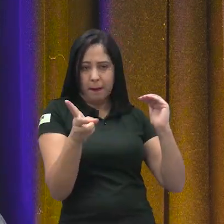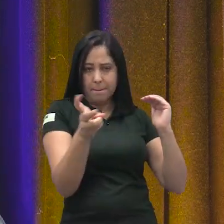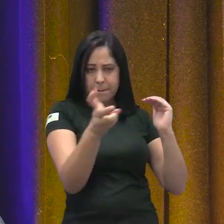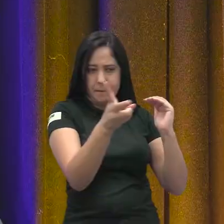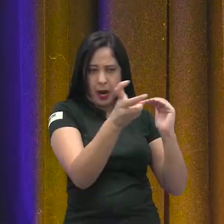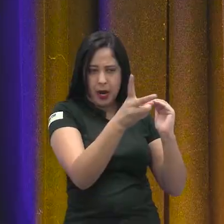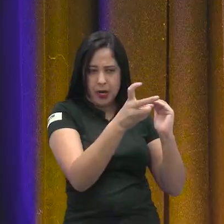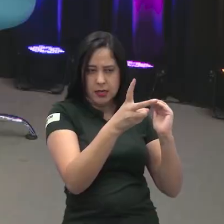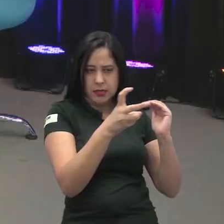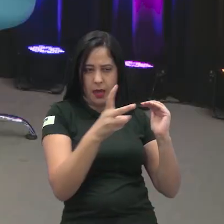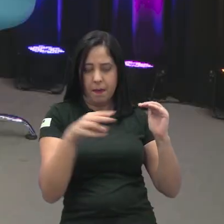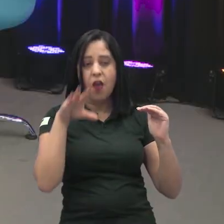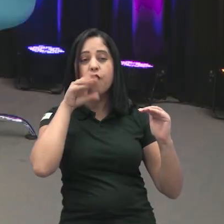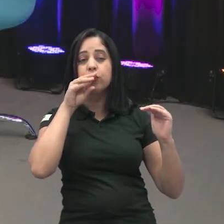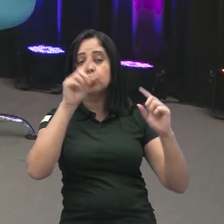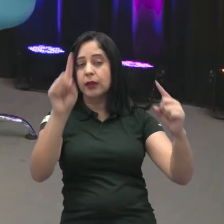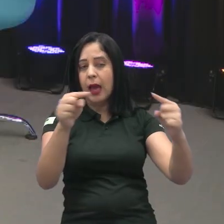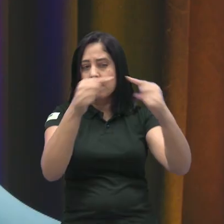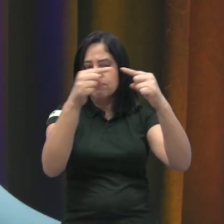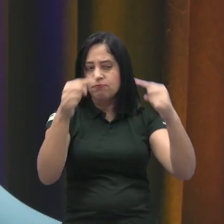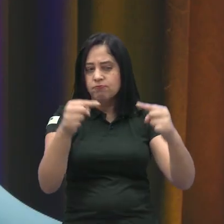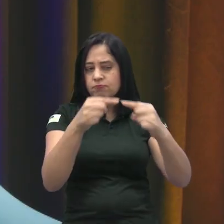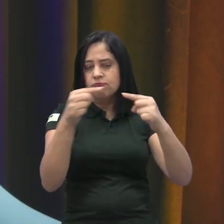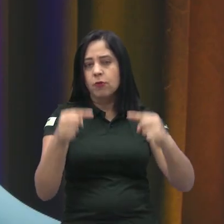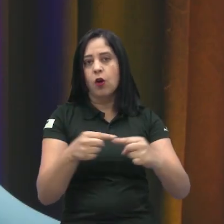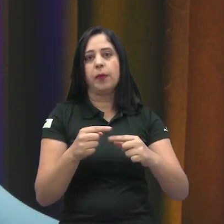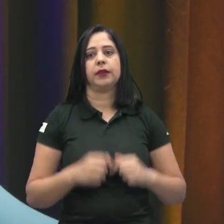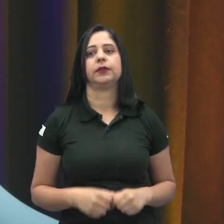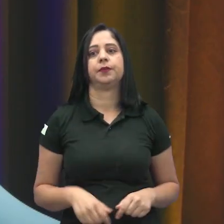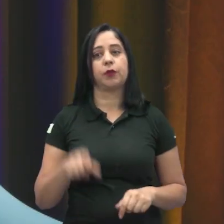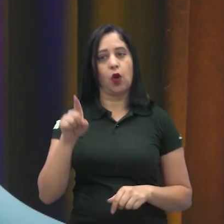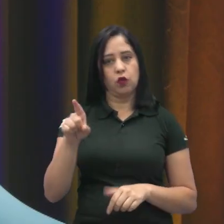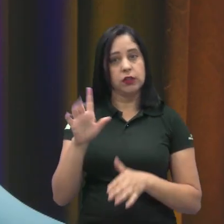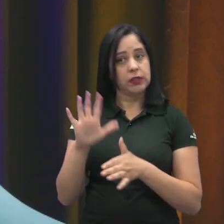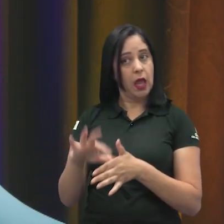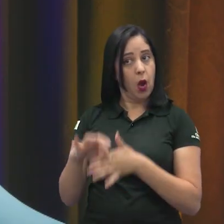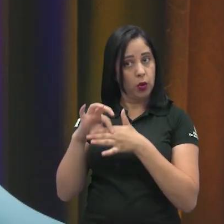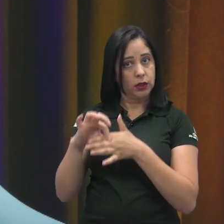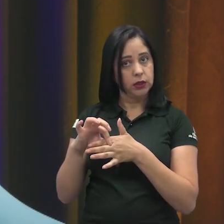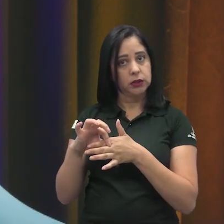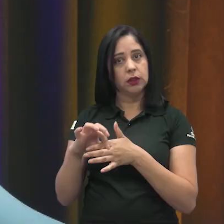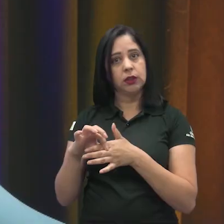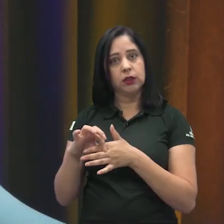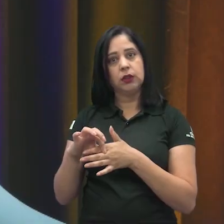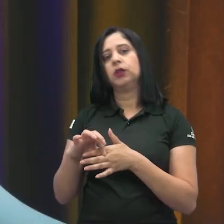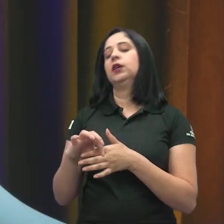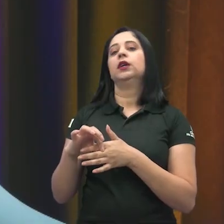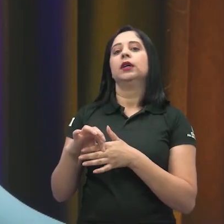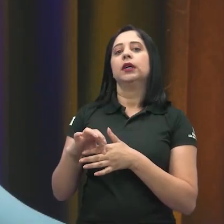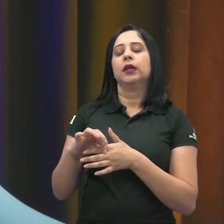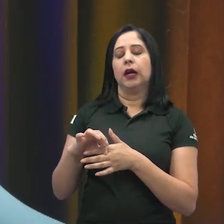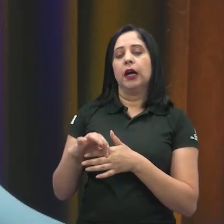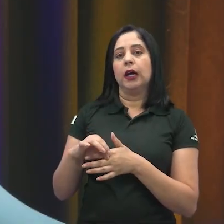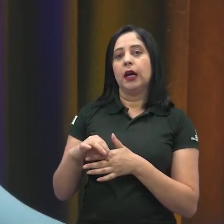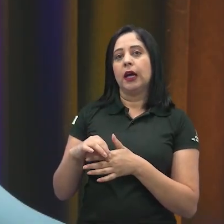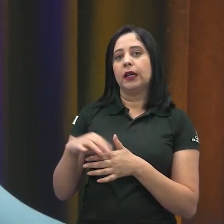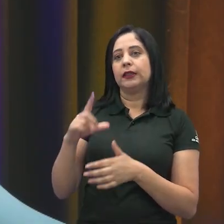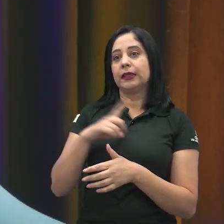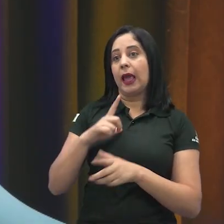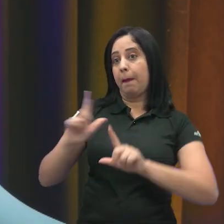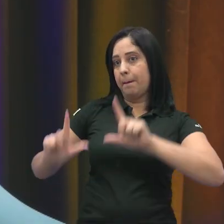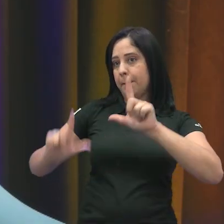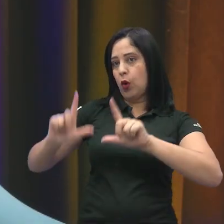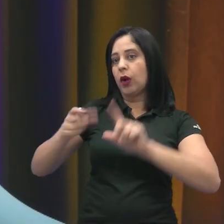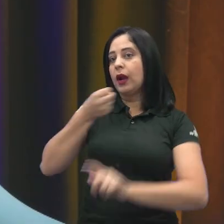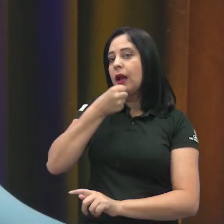fundamental. Danilo, você é um líder que está em vários outros movimentos, né? Inclusive, você conduz programas, né, de